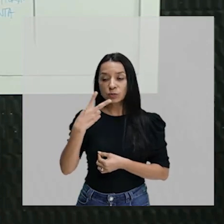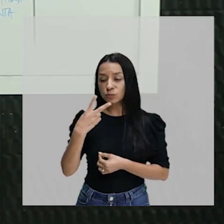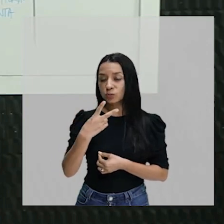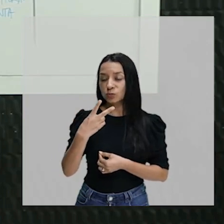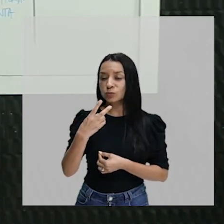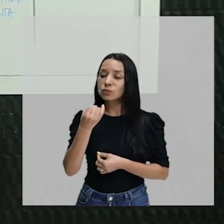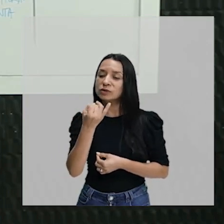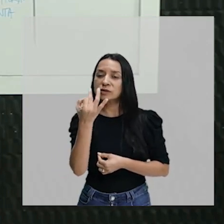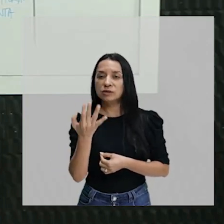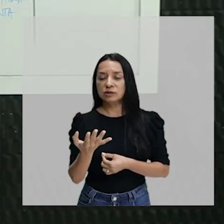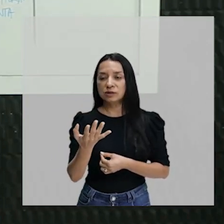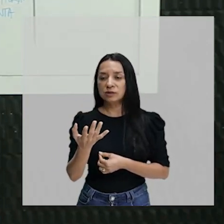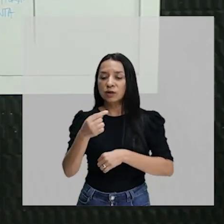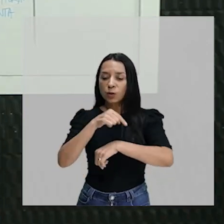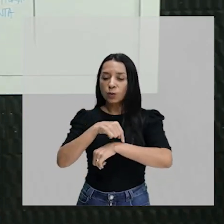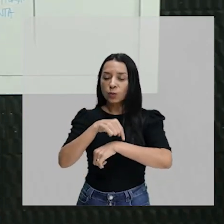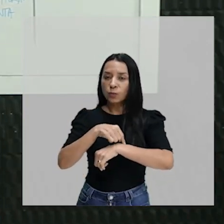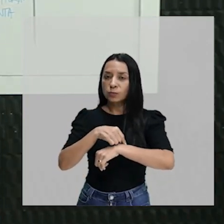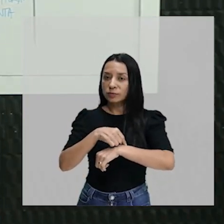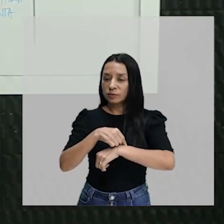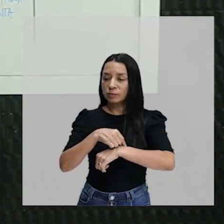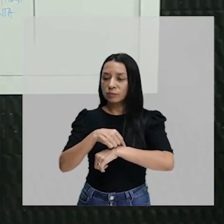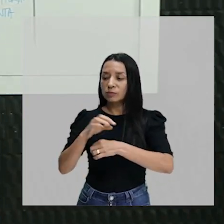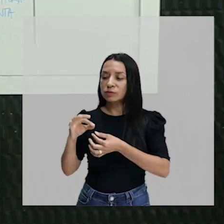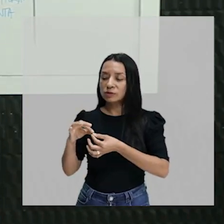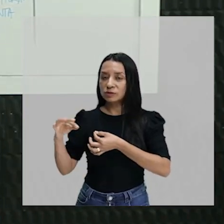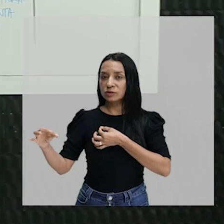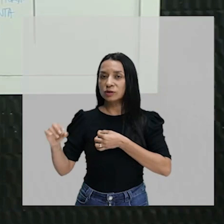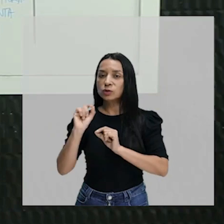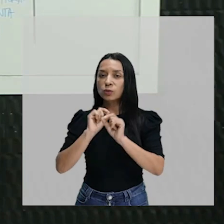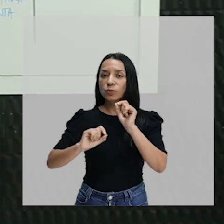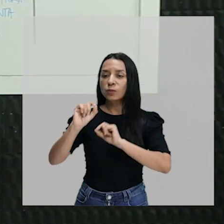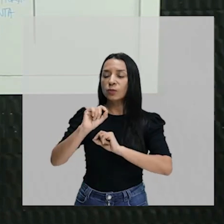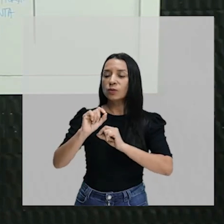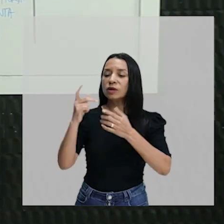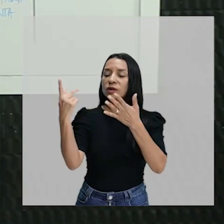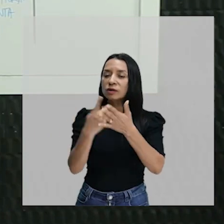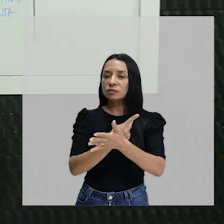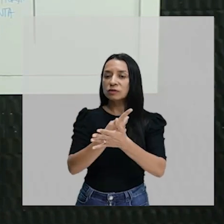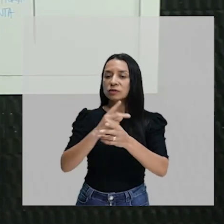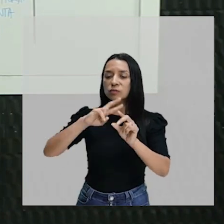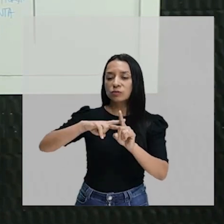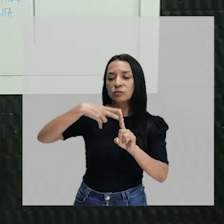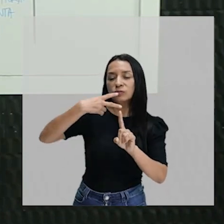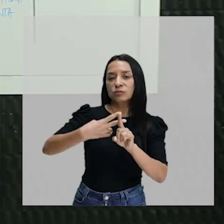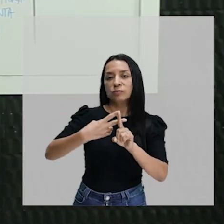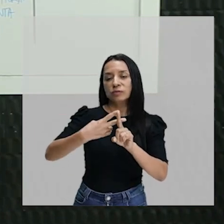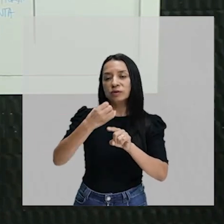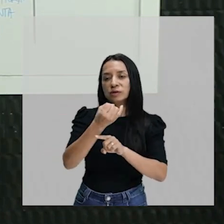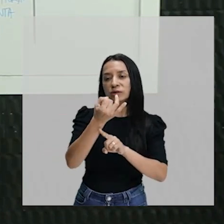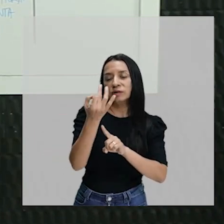a grandeza tempo e a grandeza distância que que aconteceu eu dupliquei a grandeza tempo